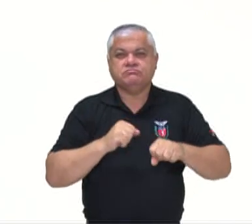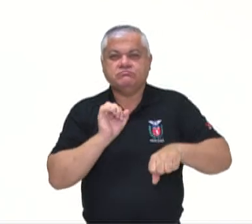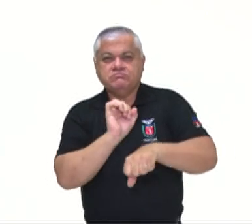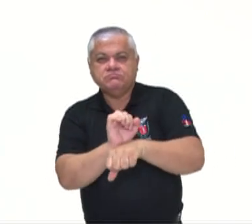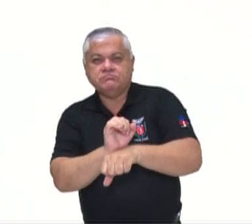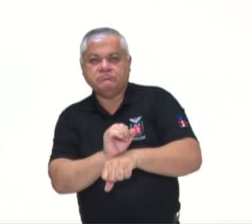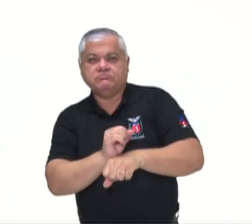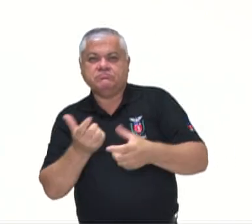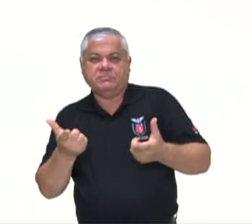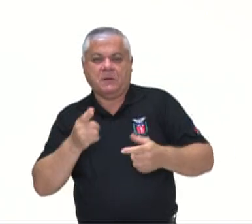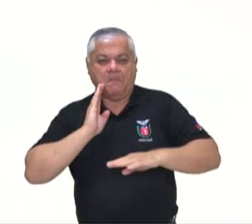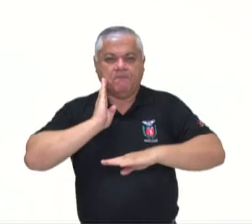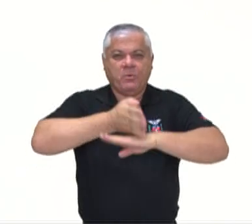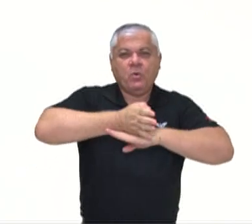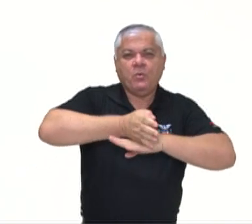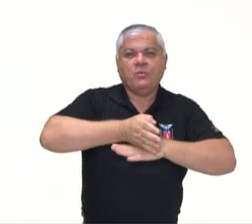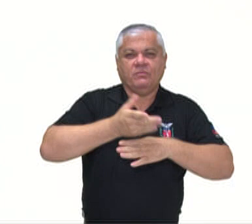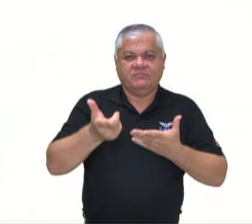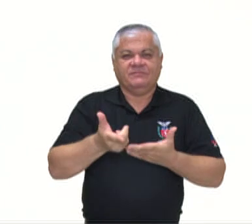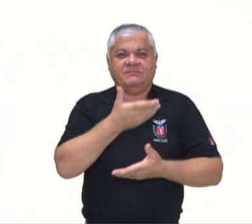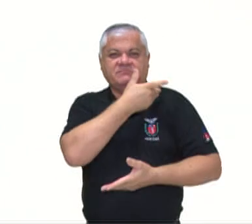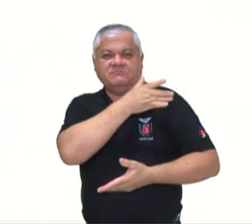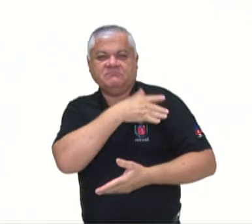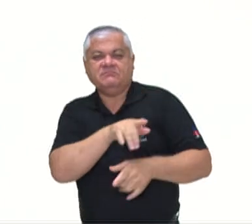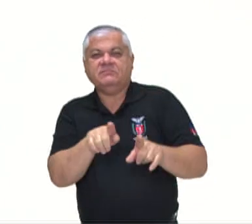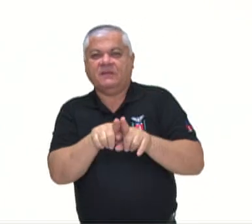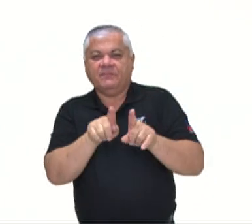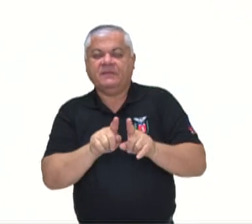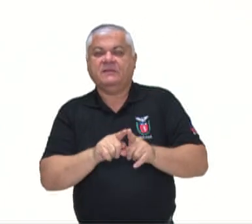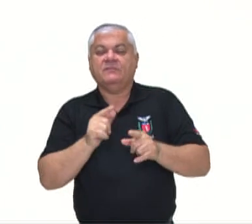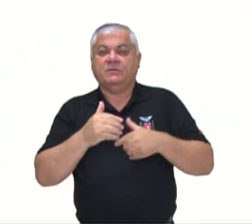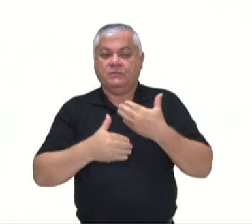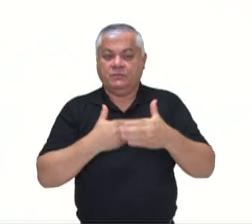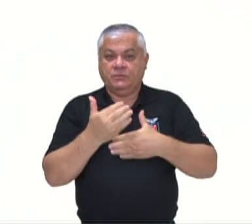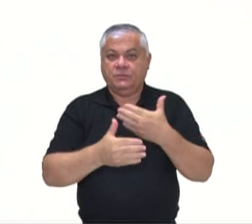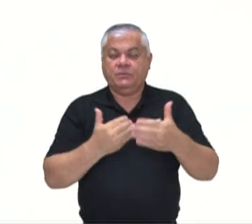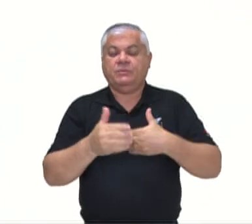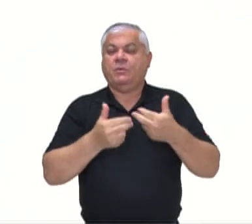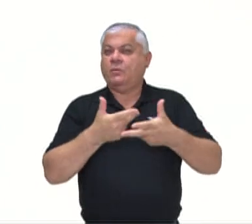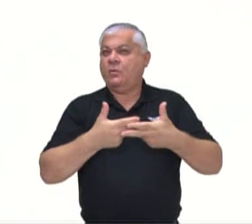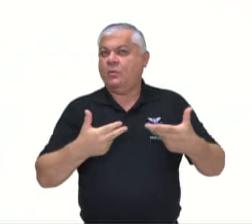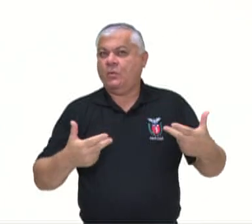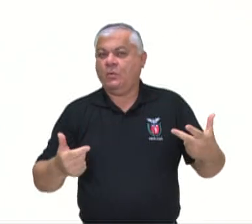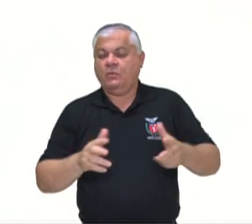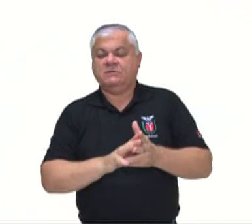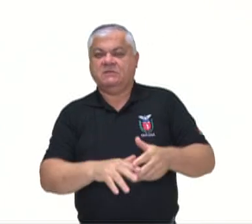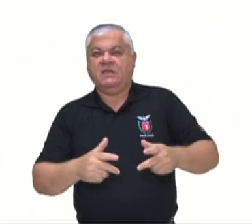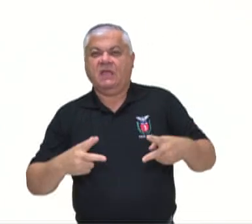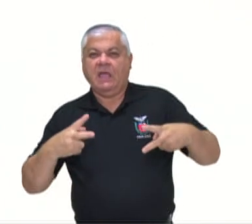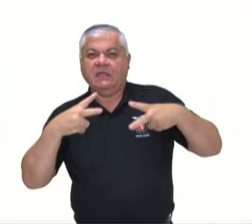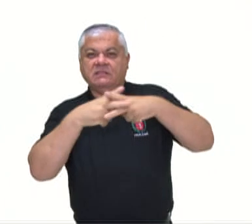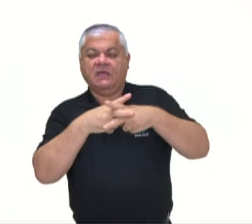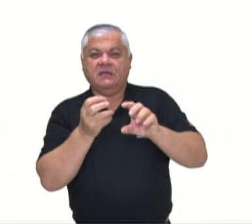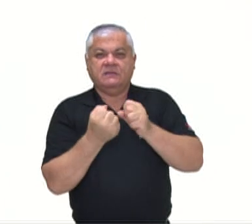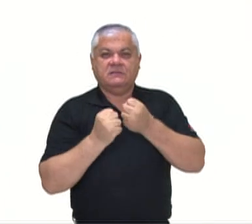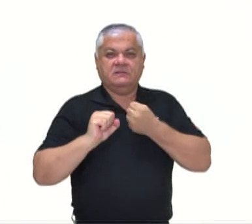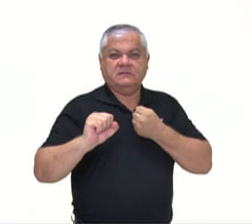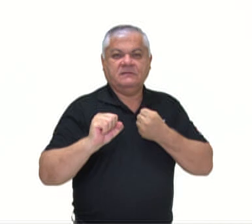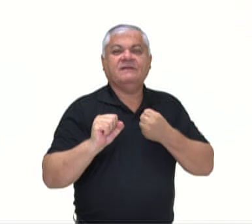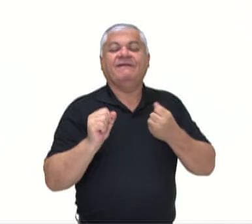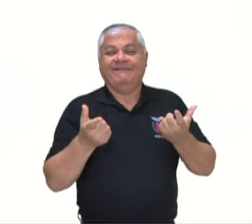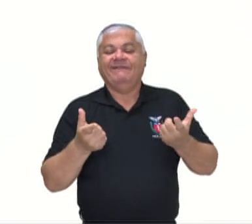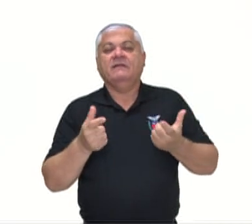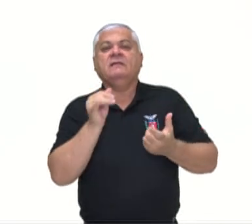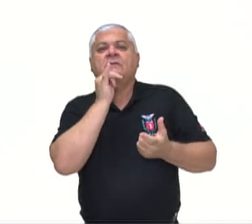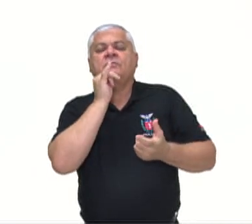imobilização ou exclusão para o desenvolvimento de ações de ataque e defesa.